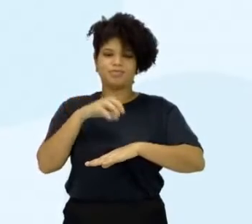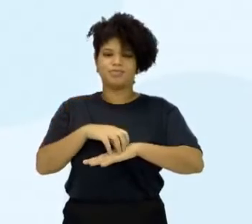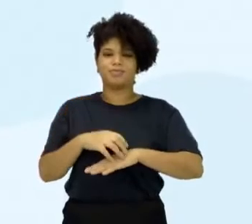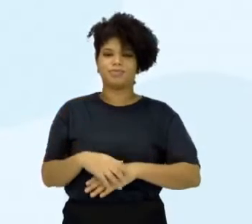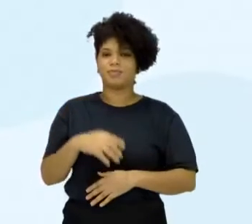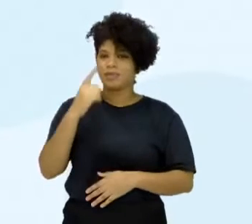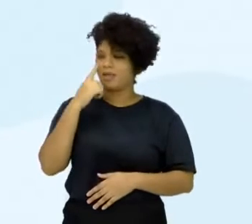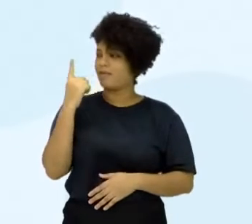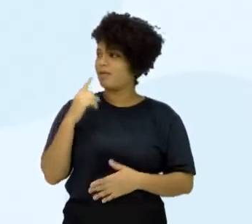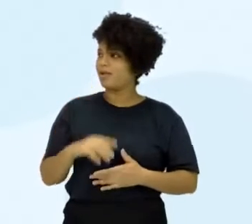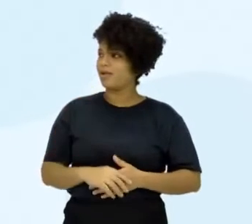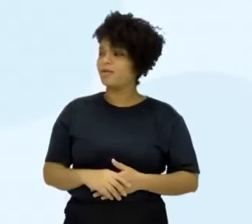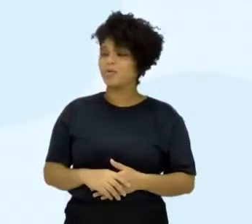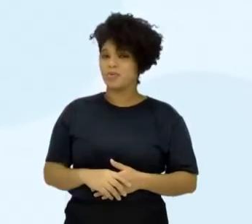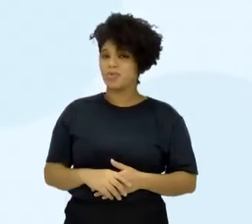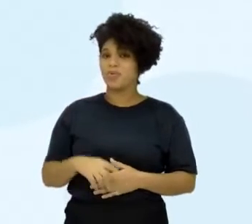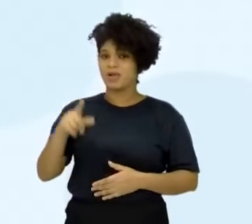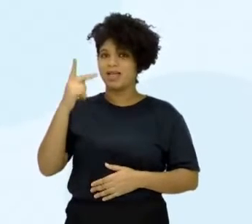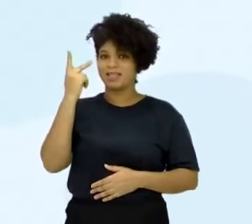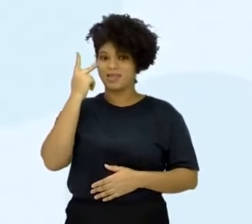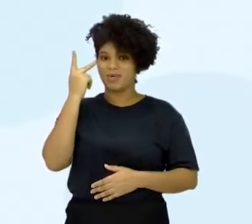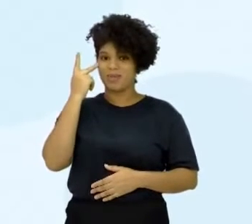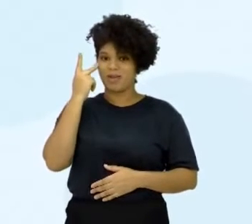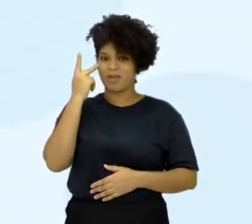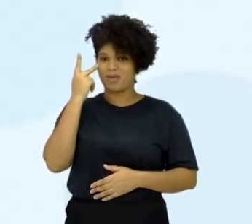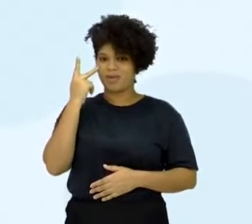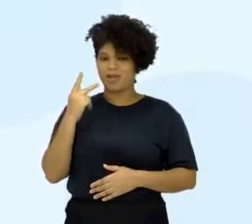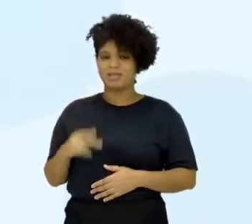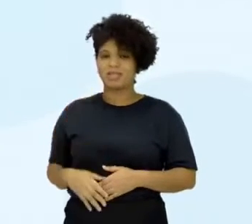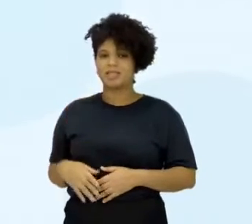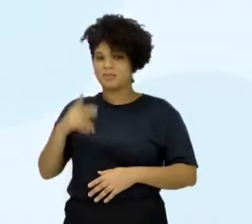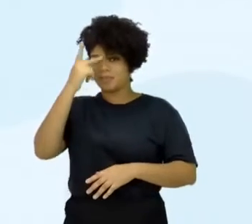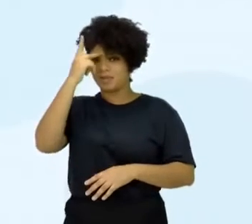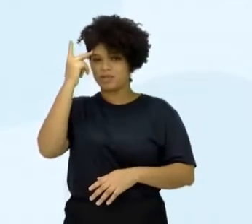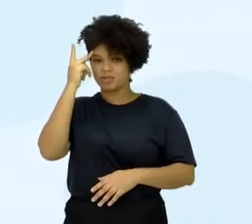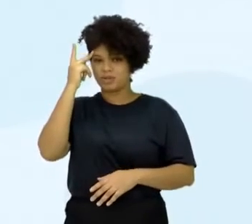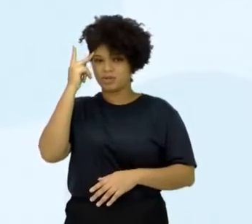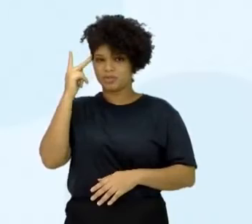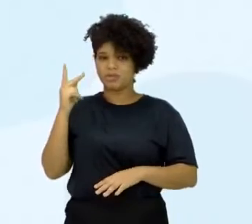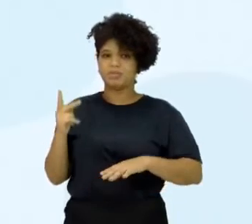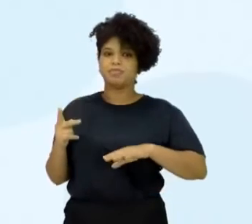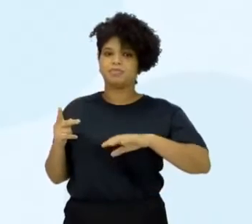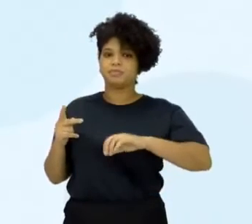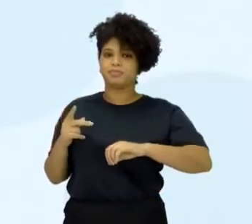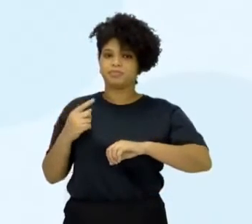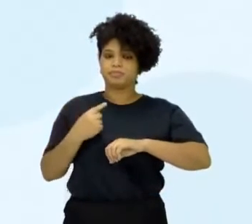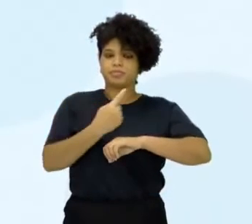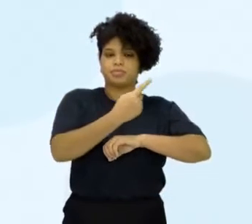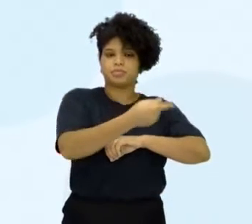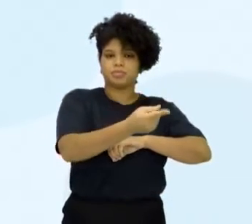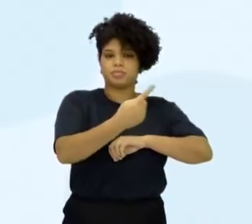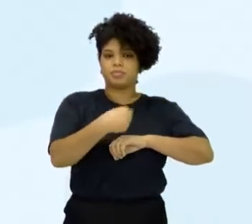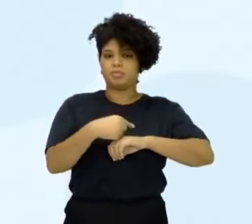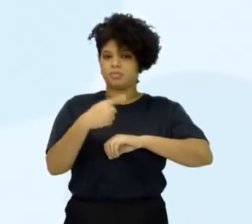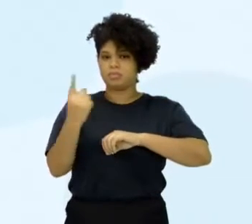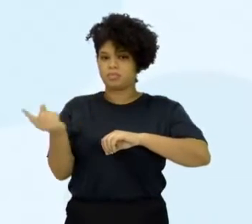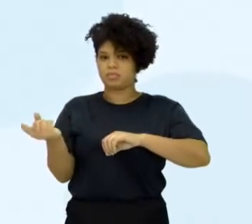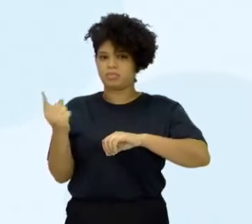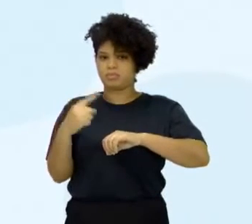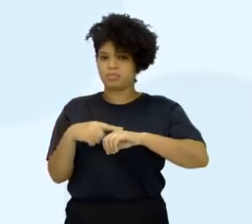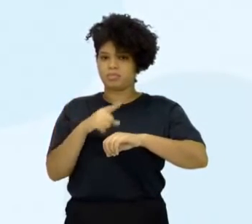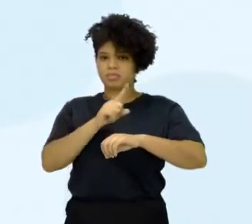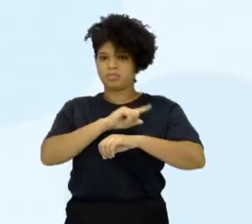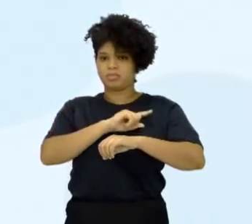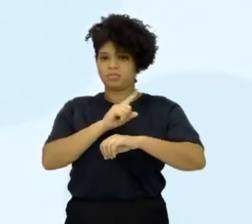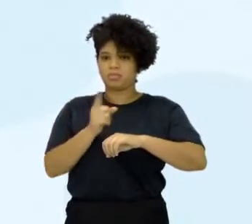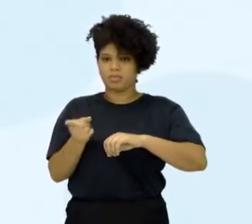esse arranjo populacional de São Paulo, ou seja, né, a atração que São Paulo tem em boa parte do Brasil. Por isso que ele é considerado aí